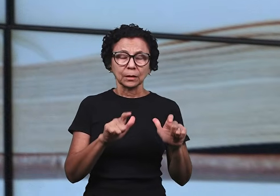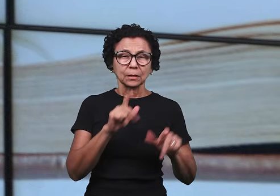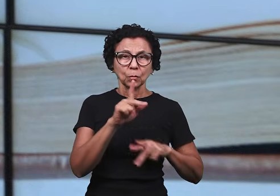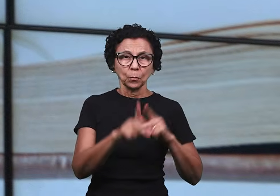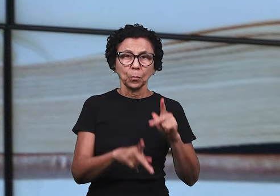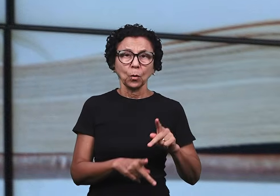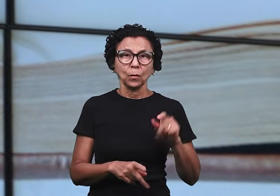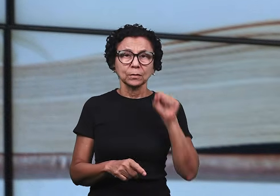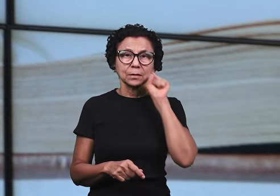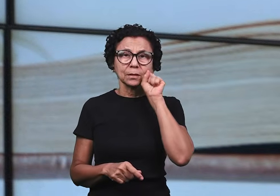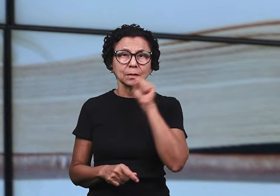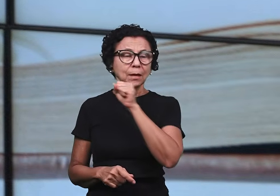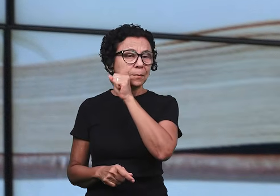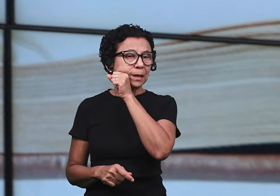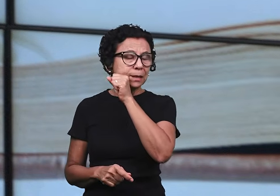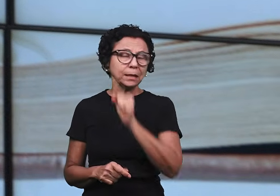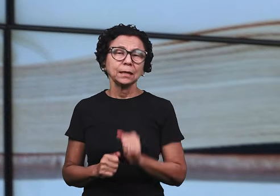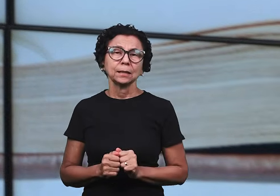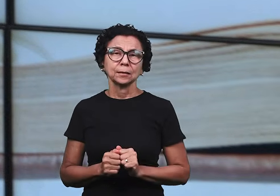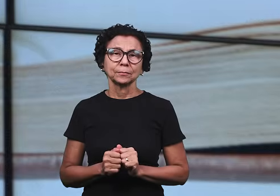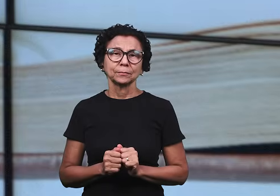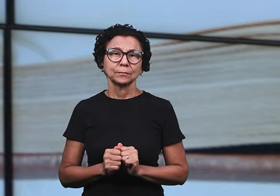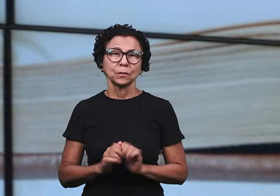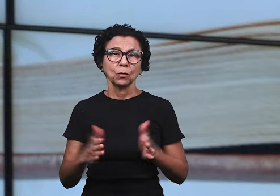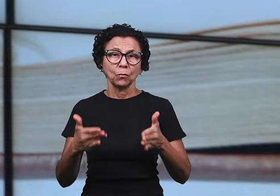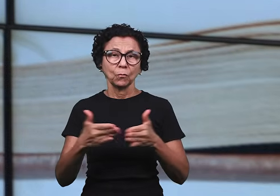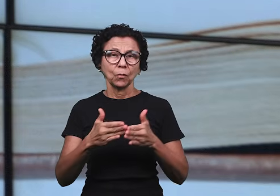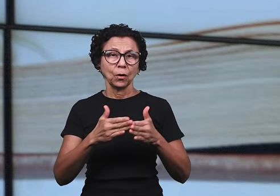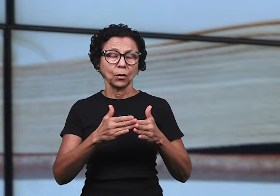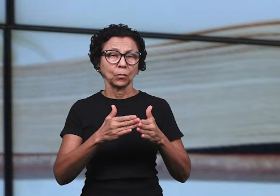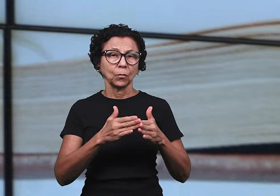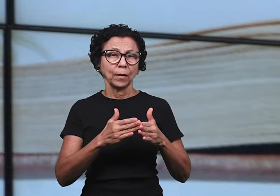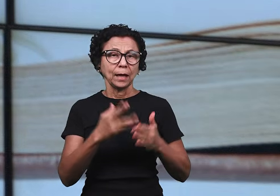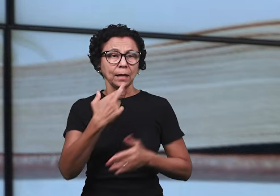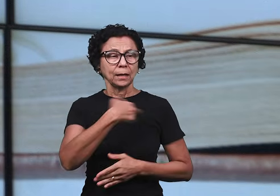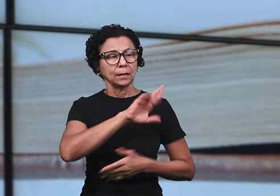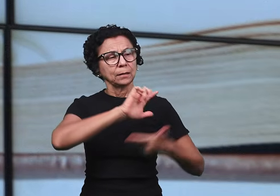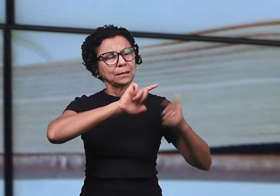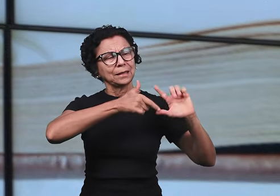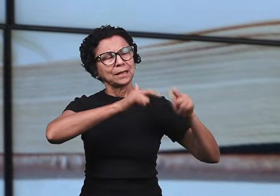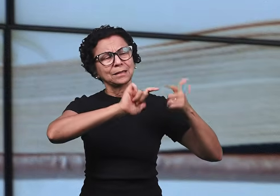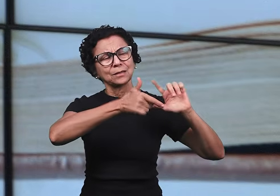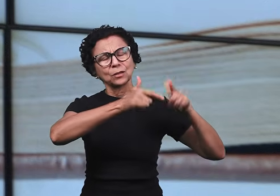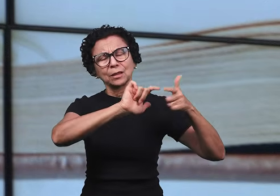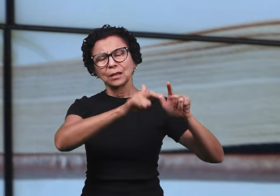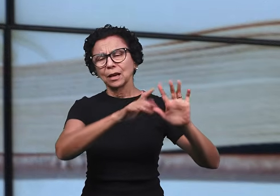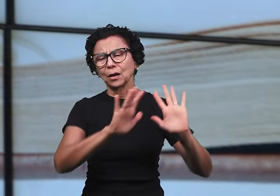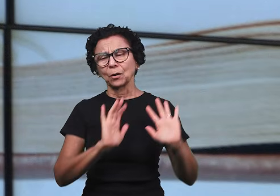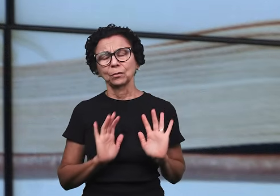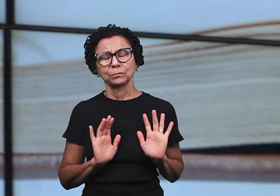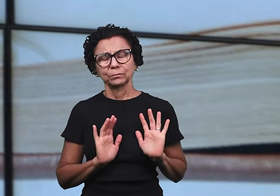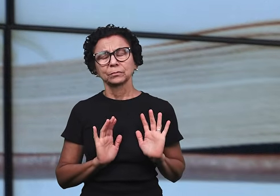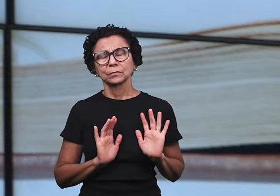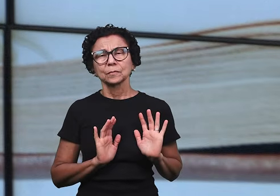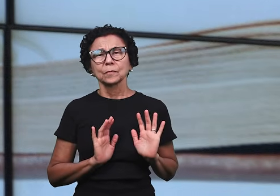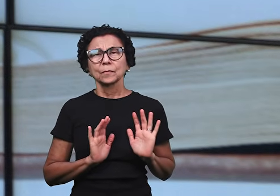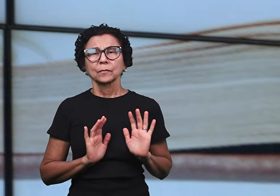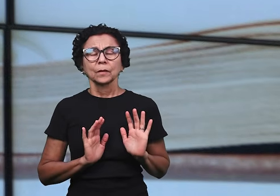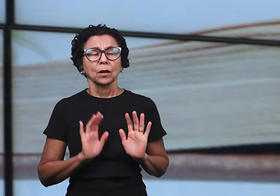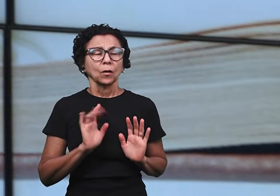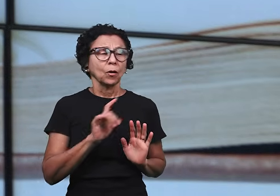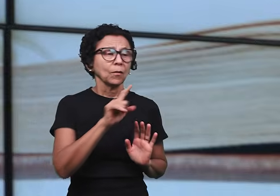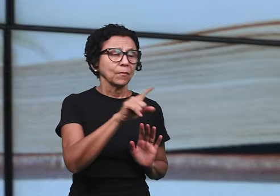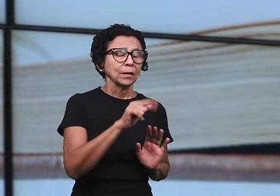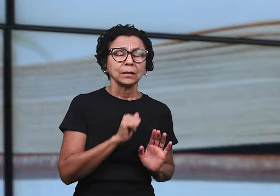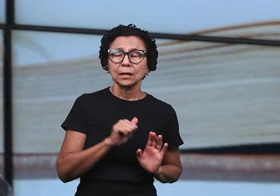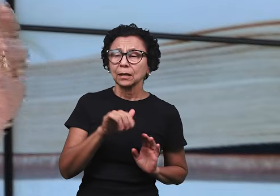Samaria voltou sua atenção para um rito religioso. Né? É um rito, é só uma formalidade. Vai lá,